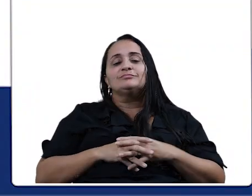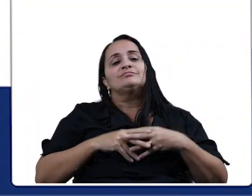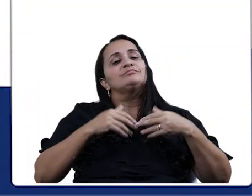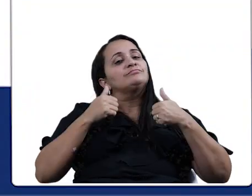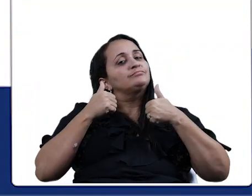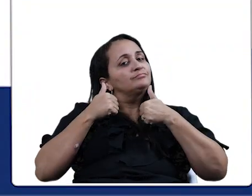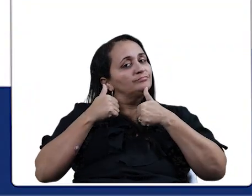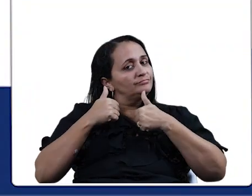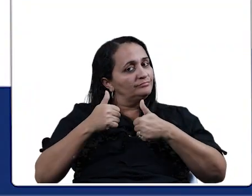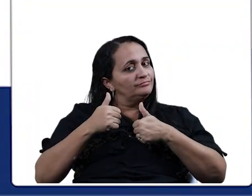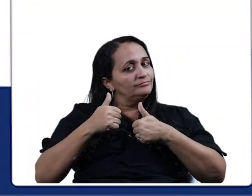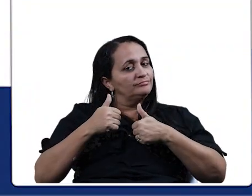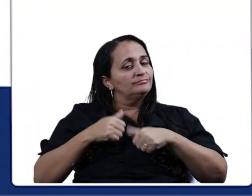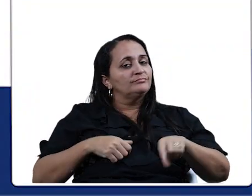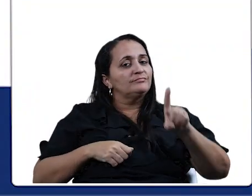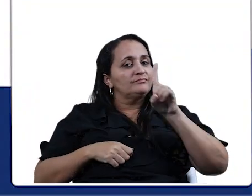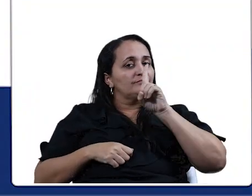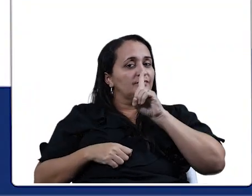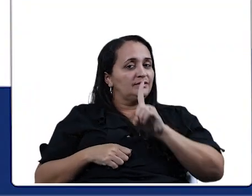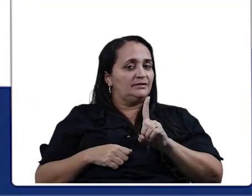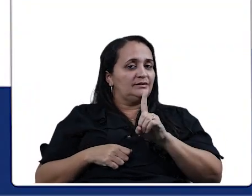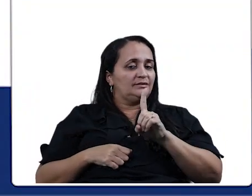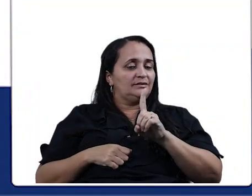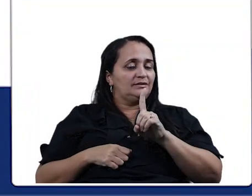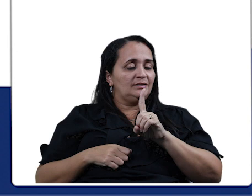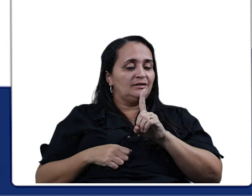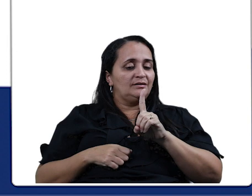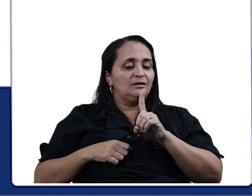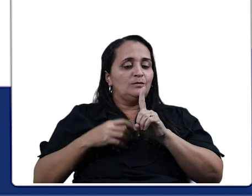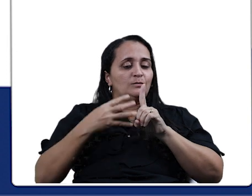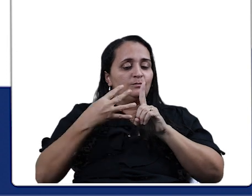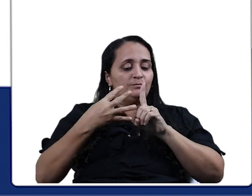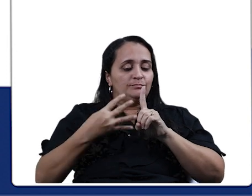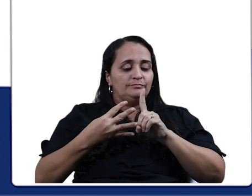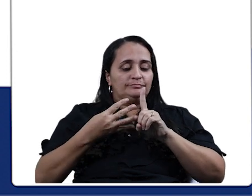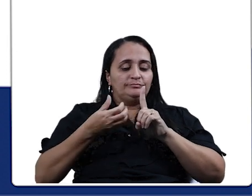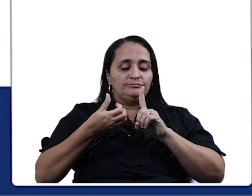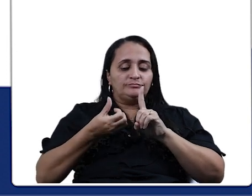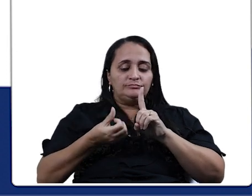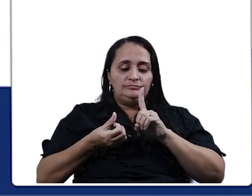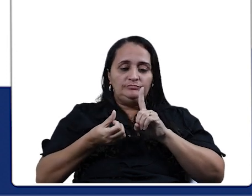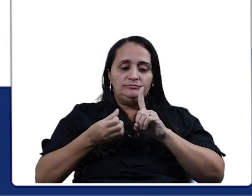Muito bem, é justamente na alternativa D,